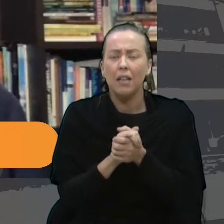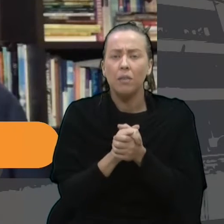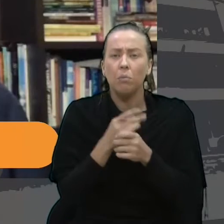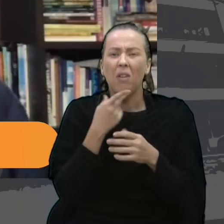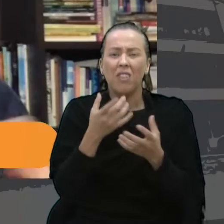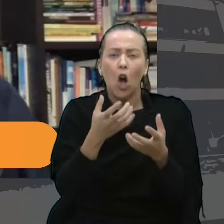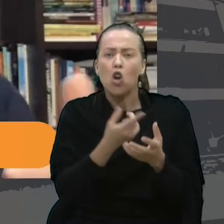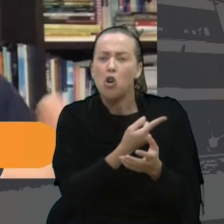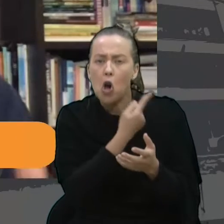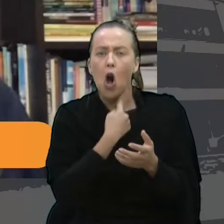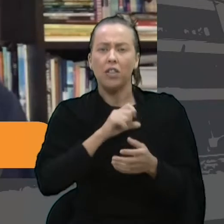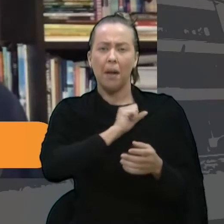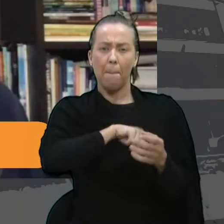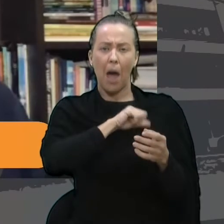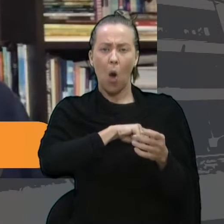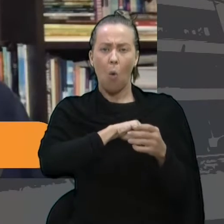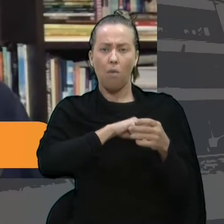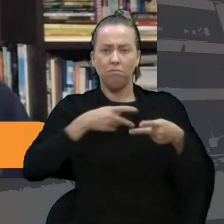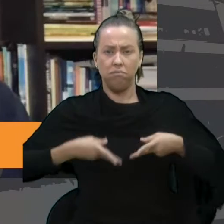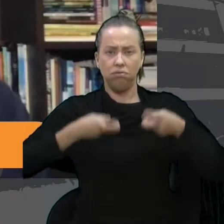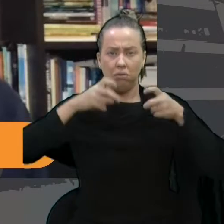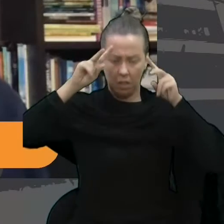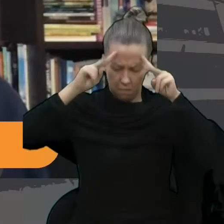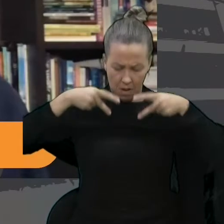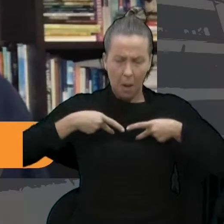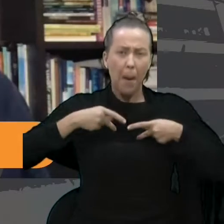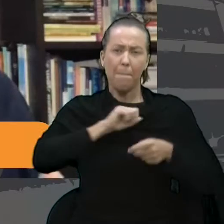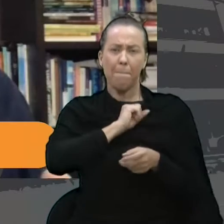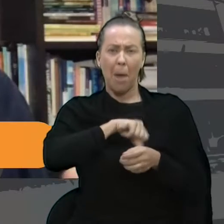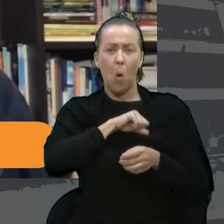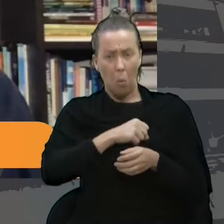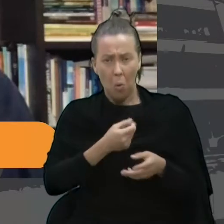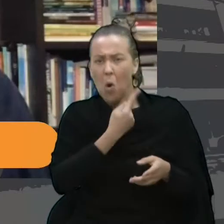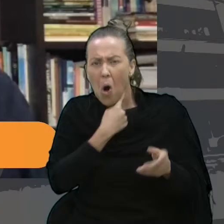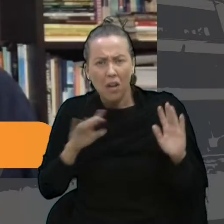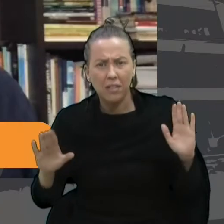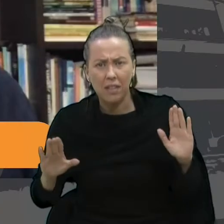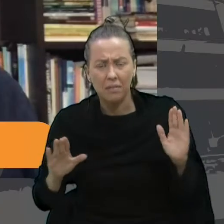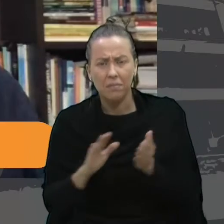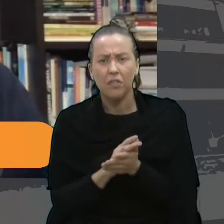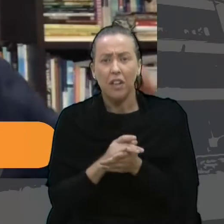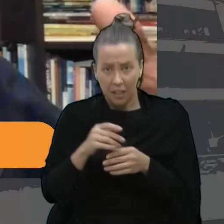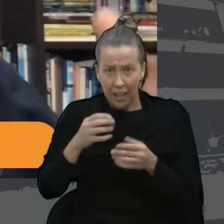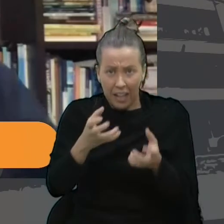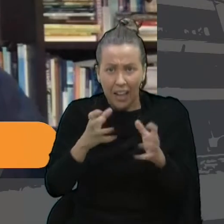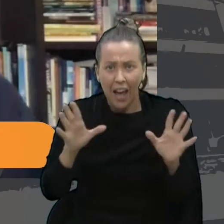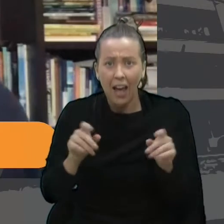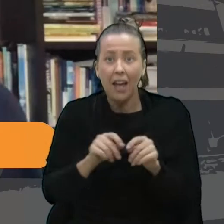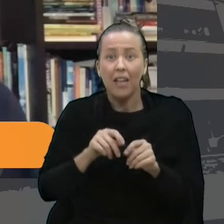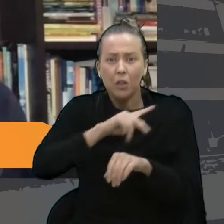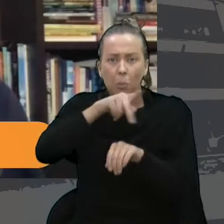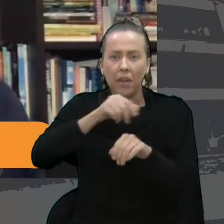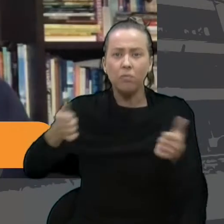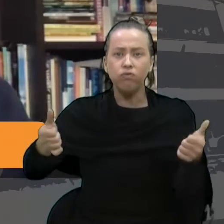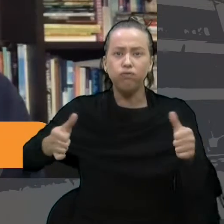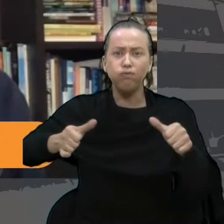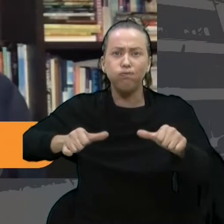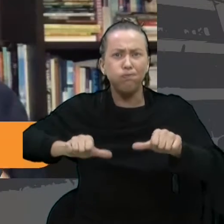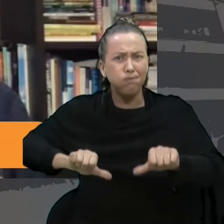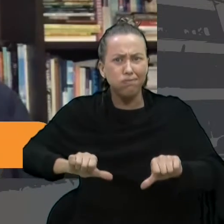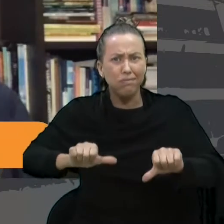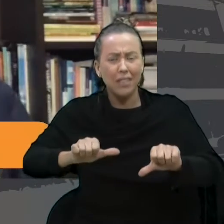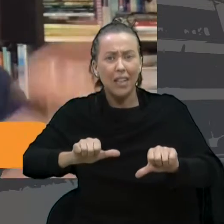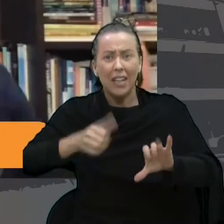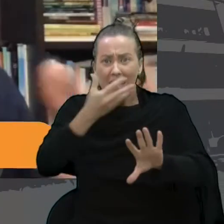masoquismo, que é fazer mal para si próprio. A gente parece que faz questão que o país afunde, mas a gente